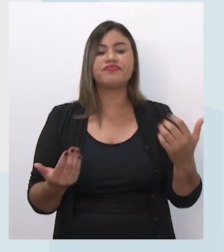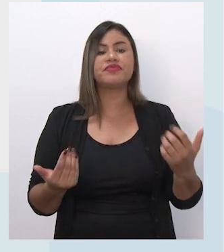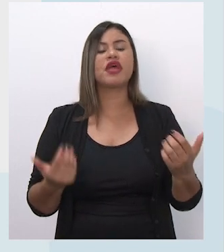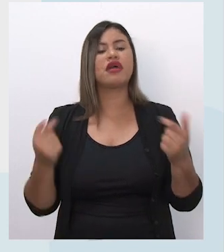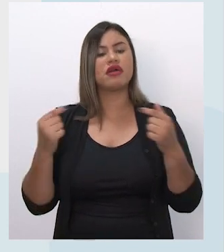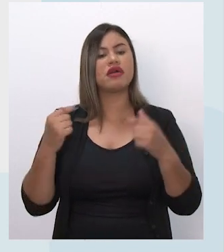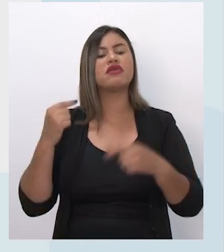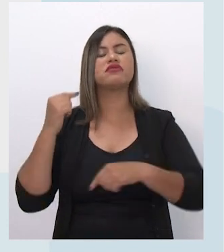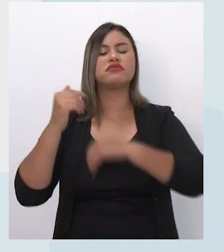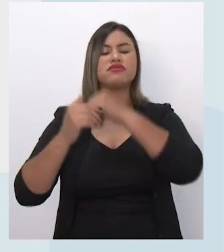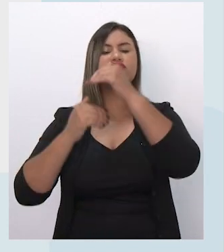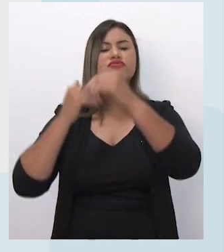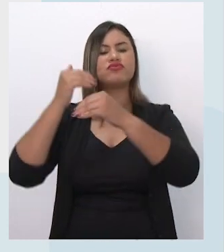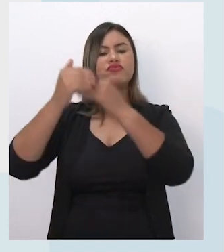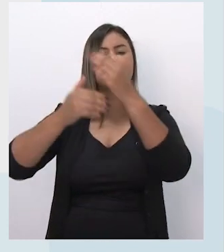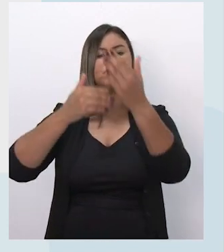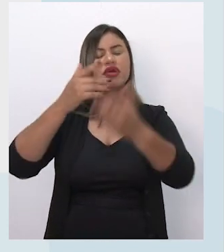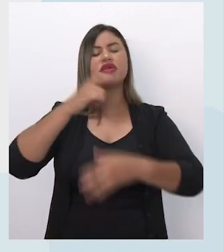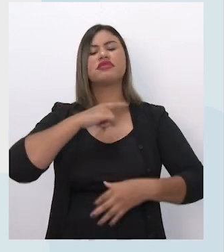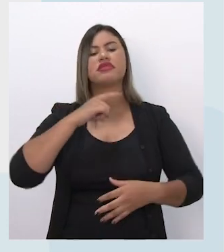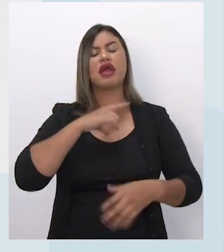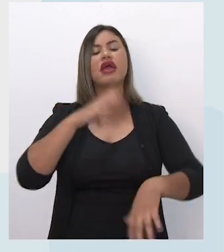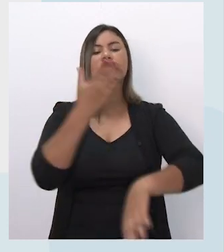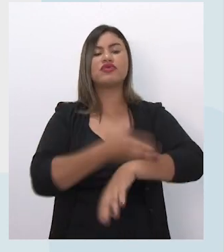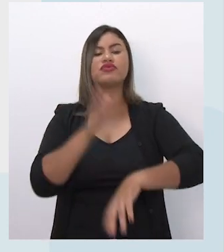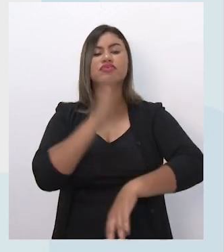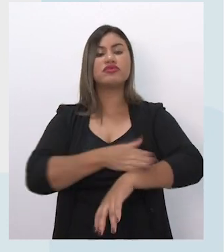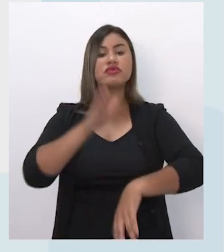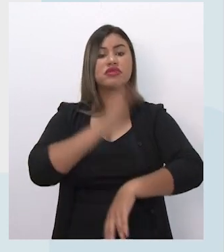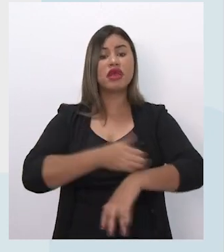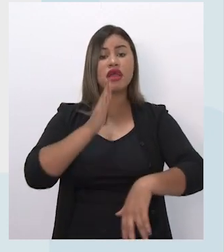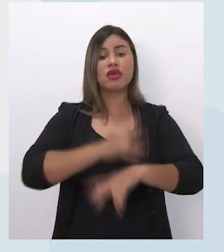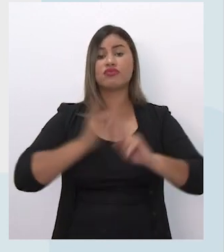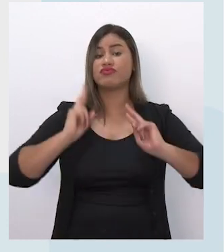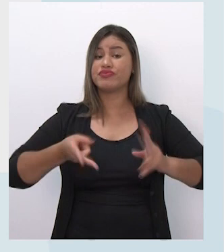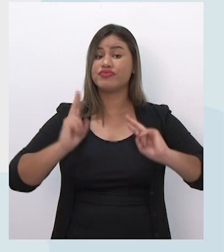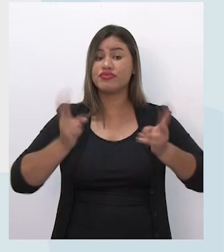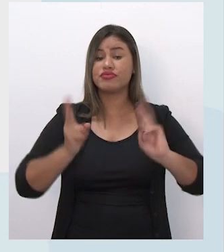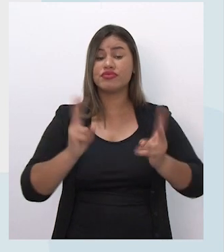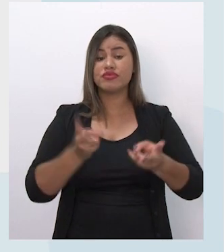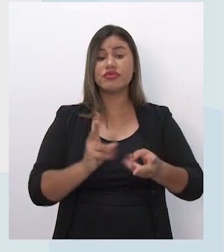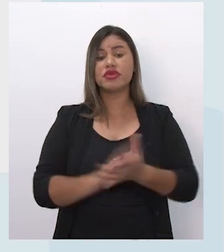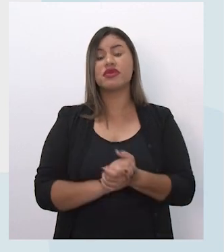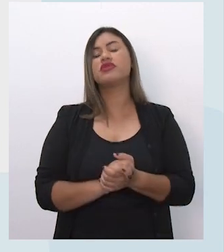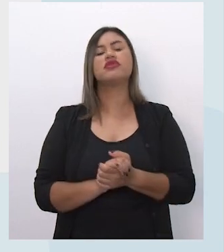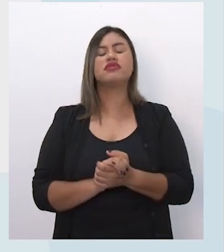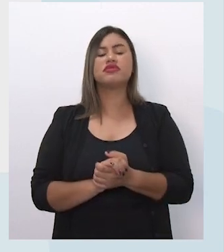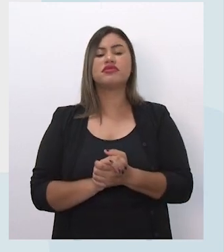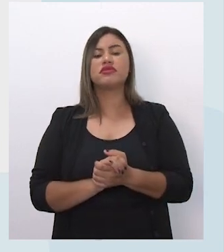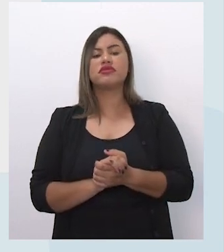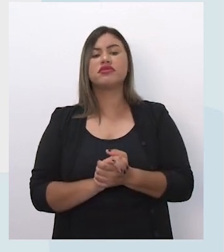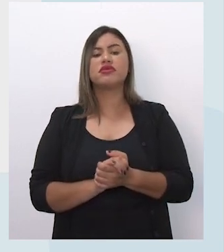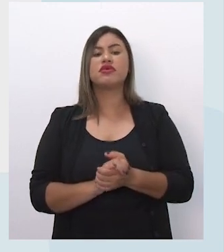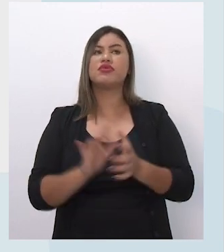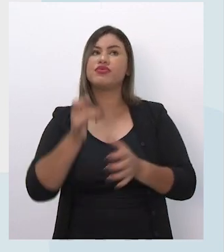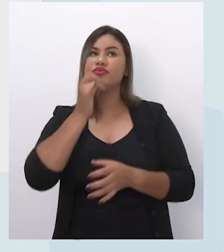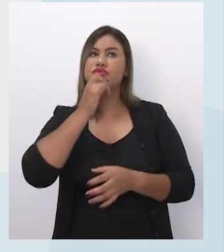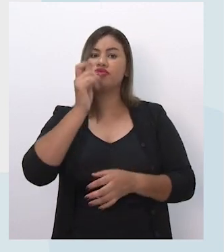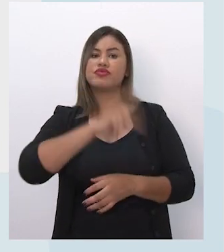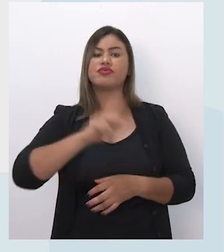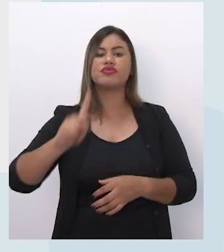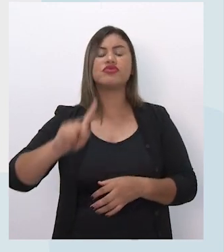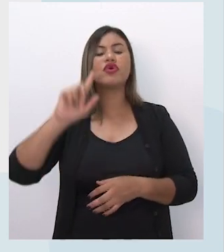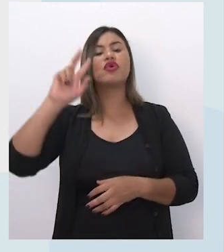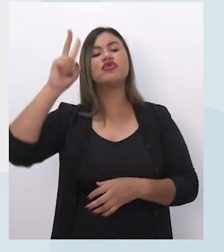desenvolvimento, né, progressivo, é um exercício contínuo, que tanto, por exemplo, professores de história quanto de